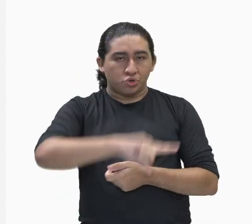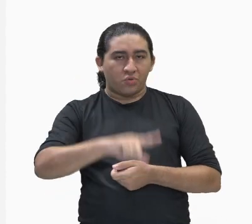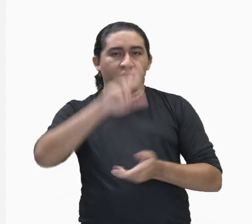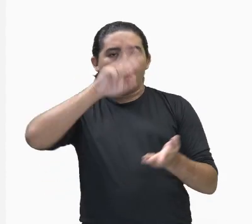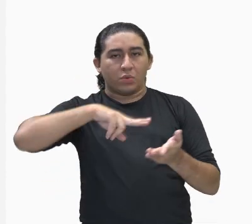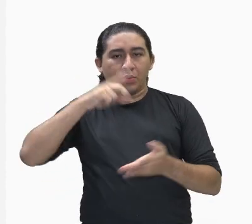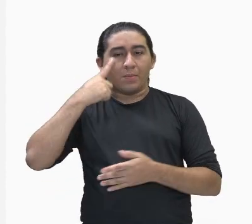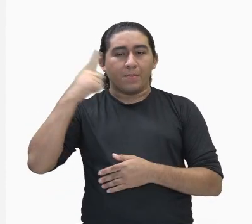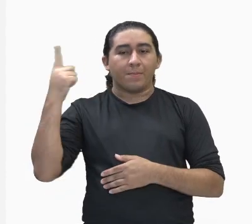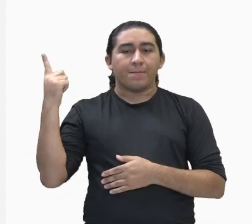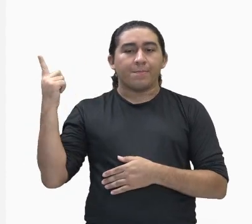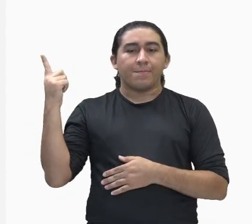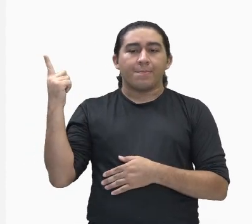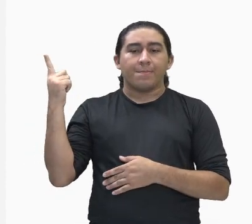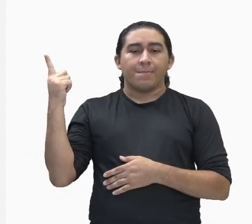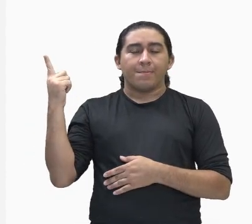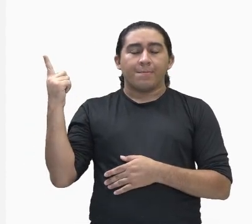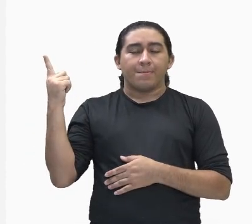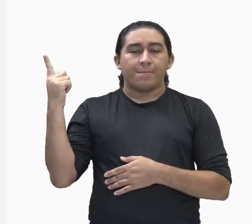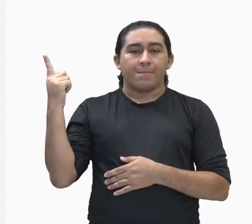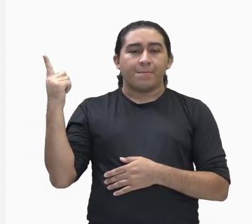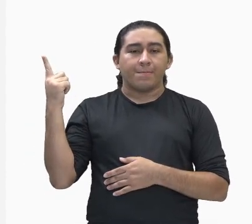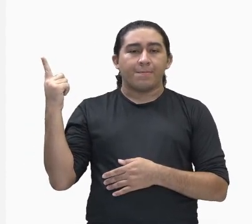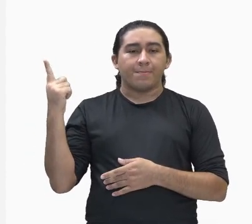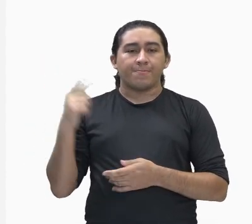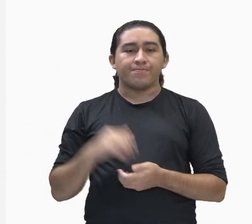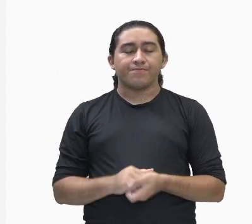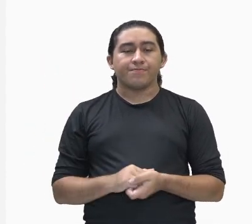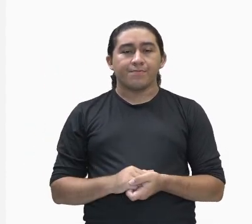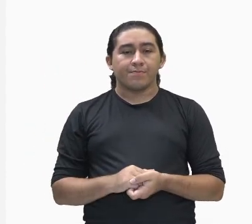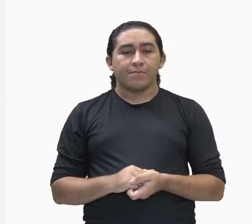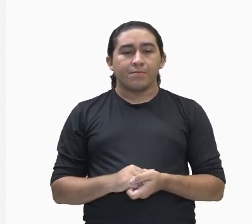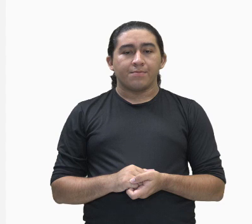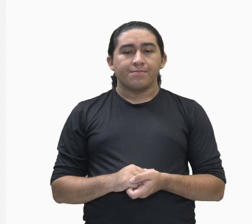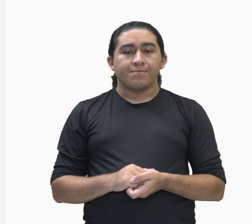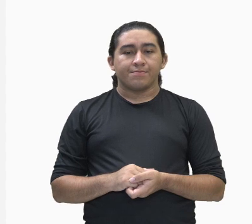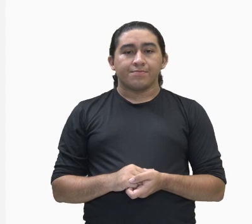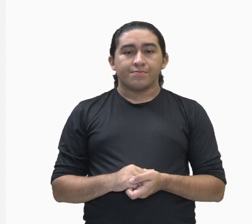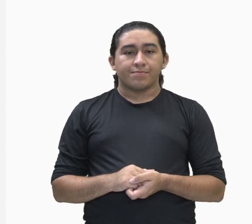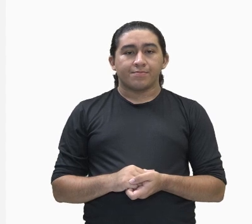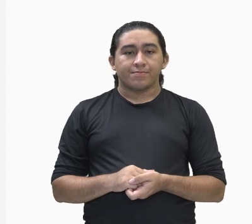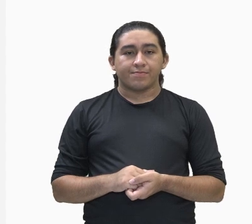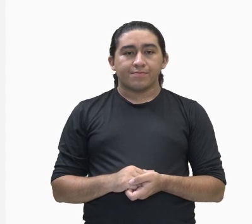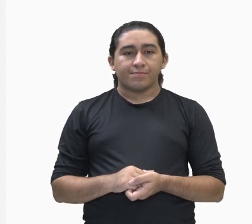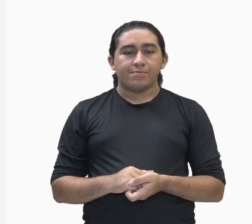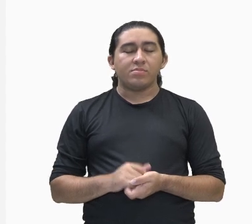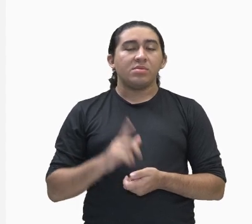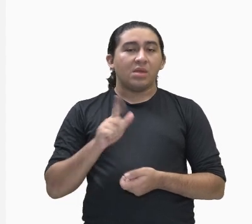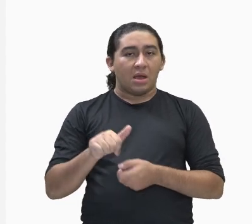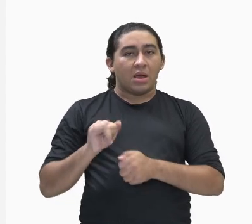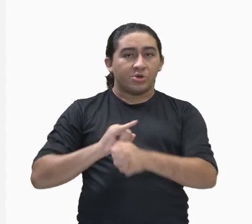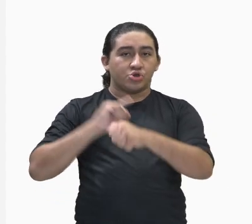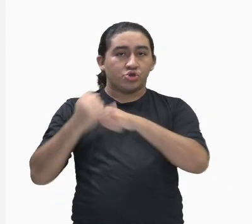harmless, dangerous, domesticated, wild, herbivorous and carnivorous.